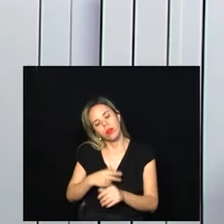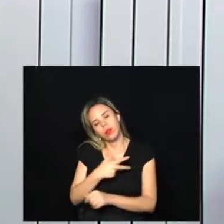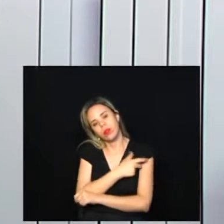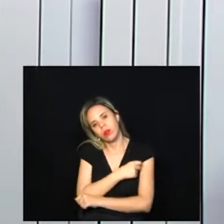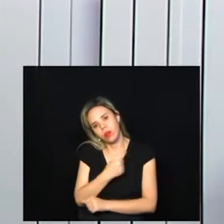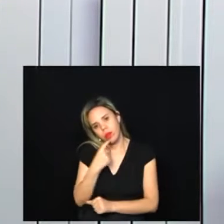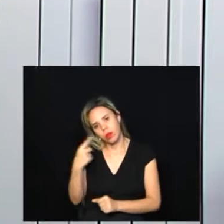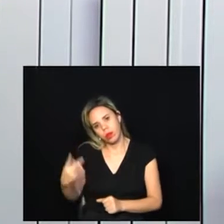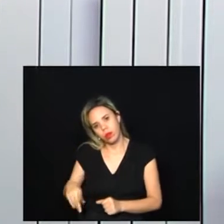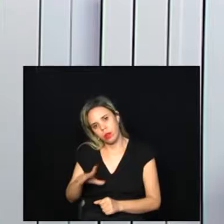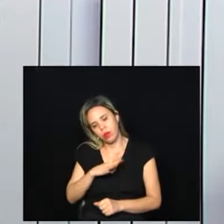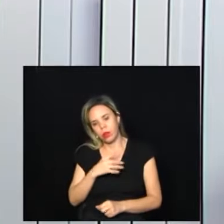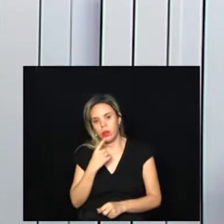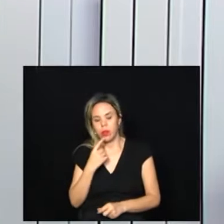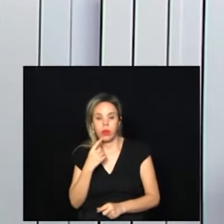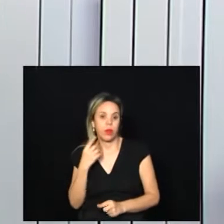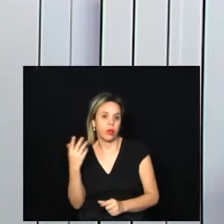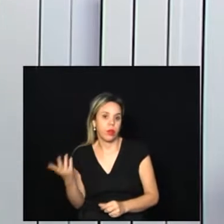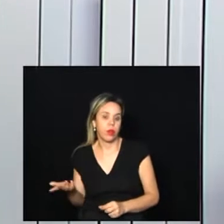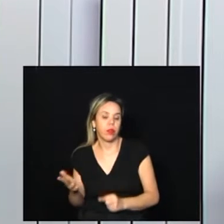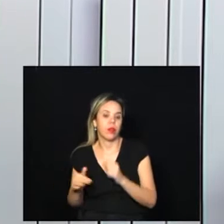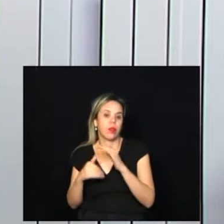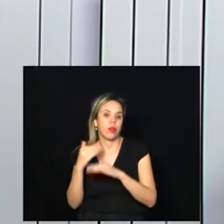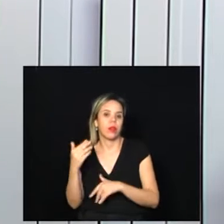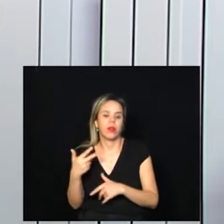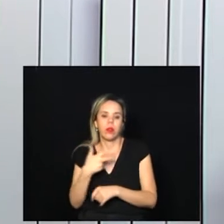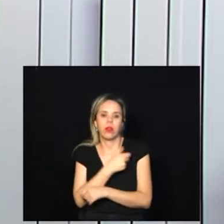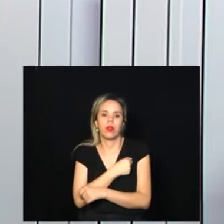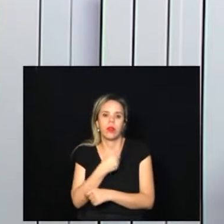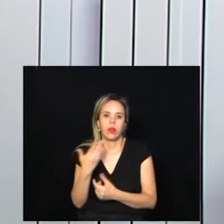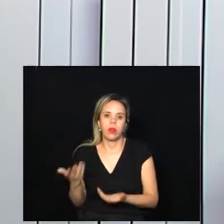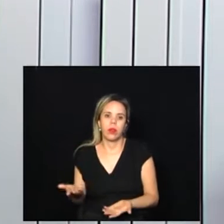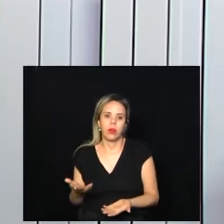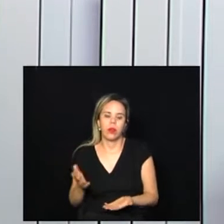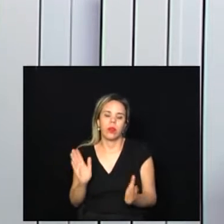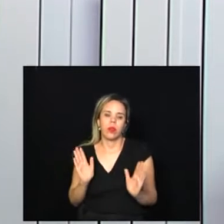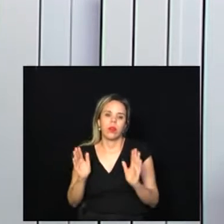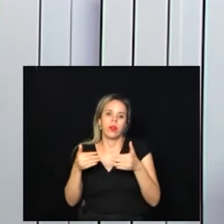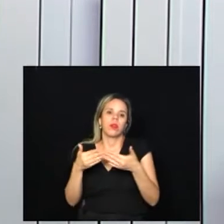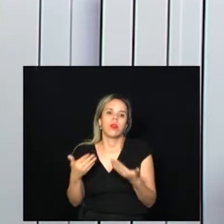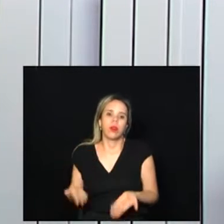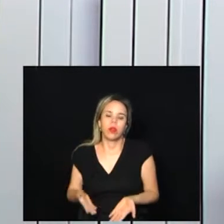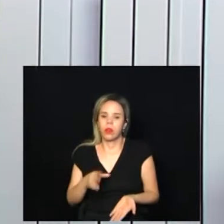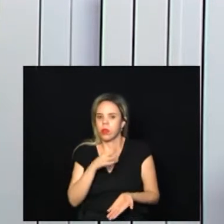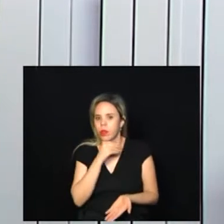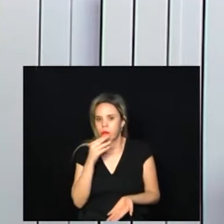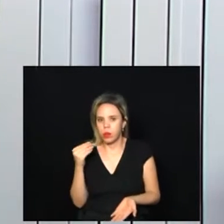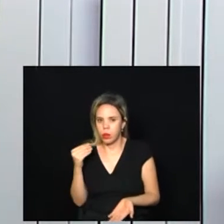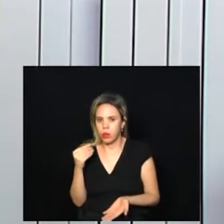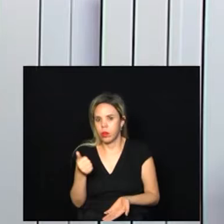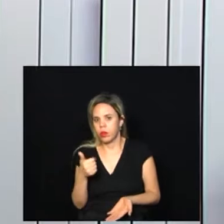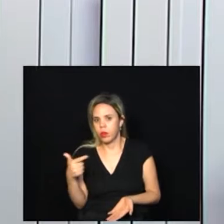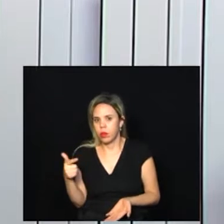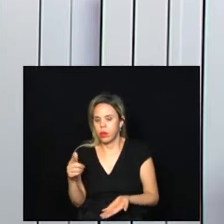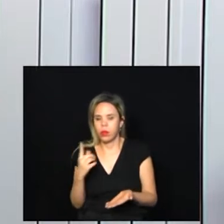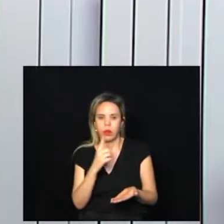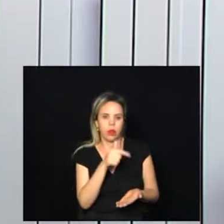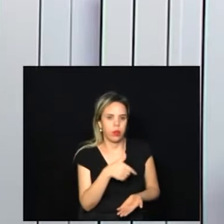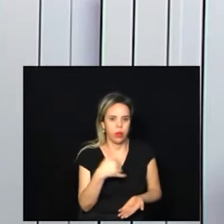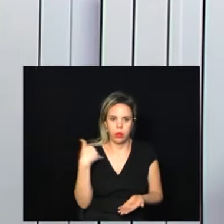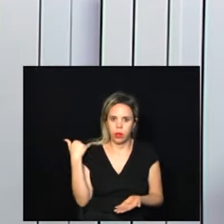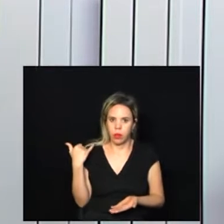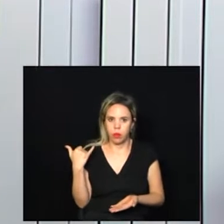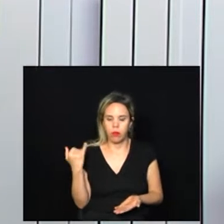aqui para a cidade de Campinas, além desta vacinação, que é o nosso foco, dos adolescentes de 12 a 17 anos,